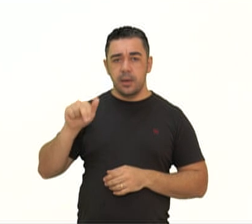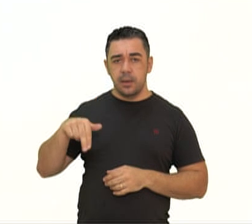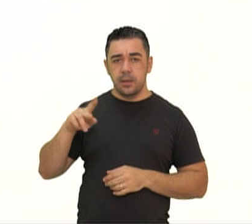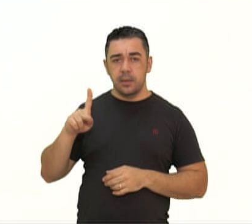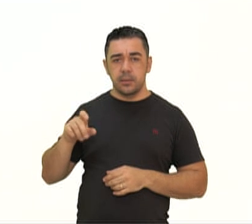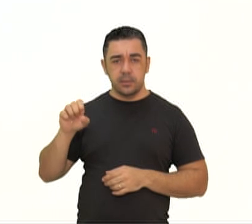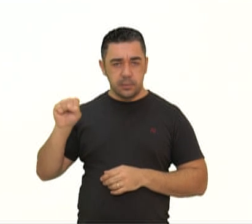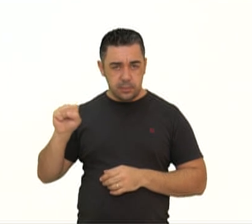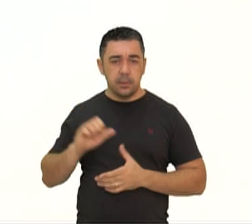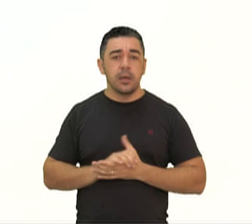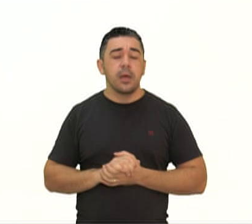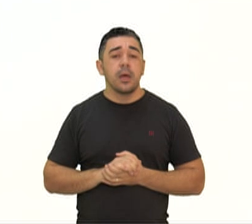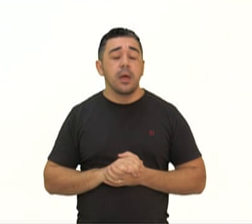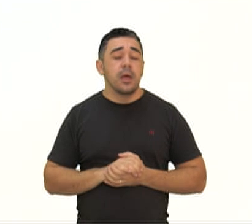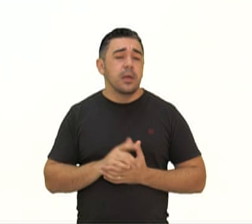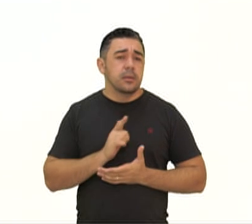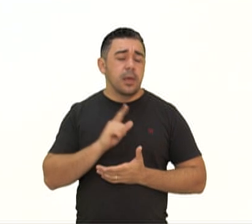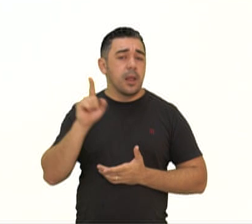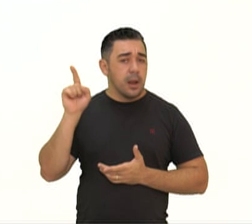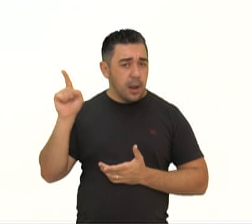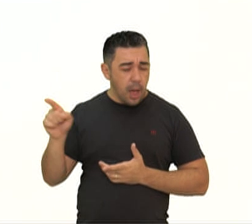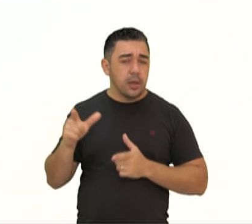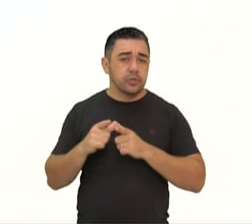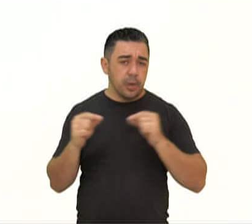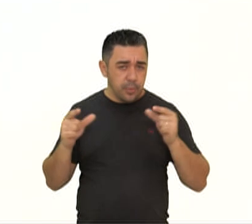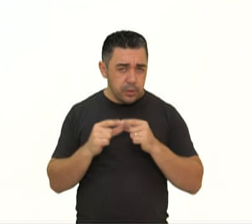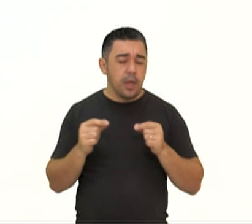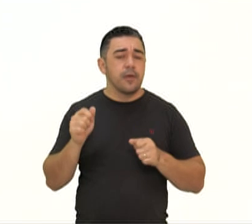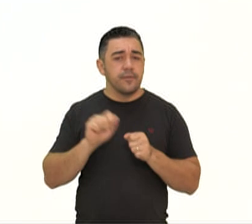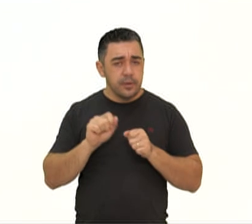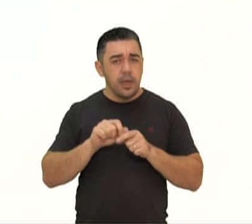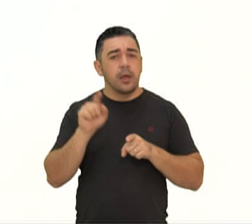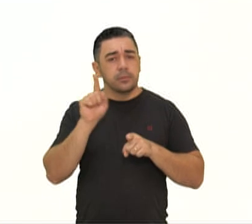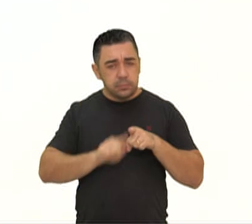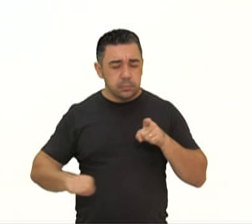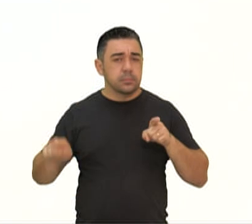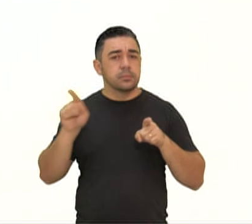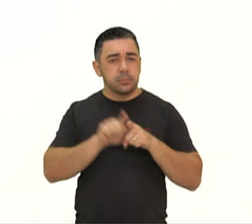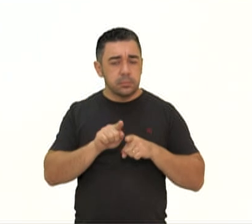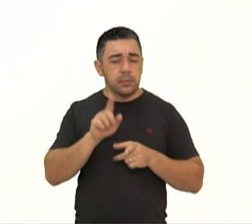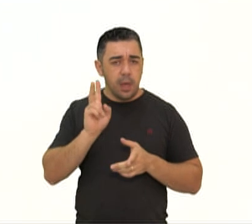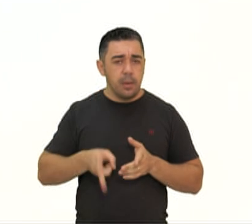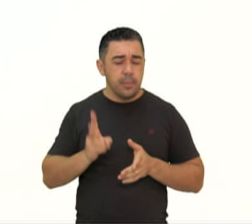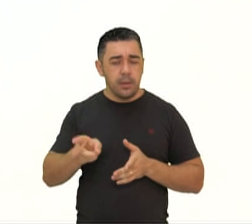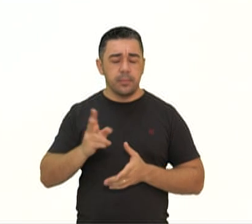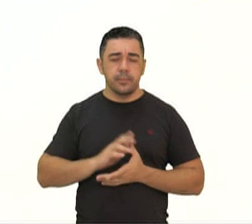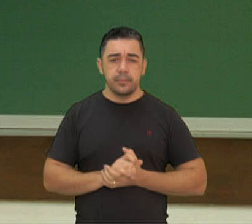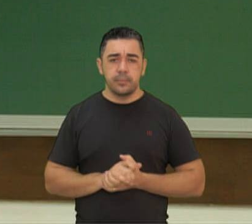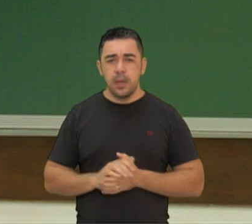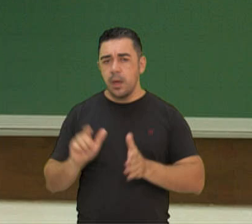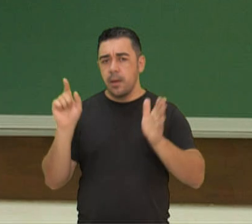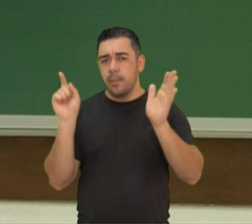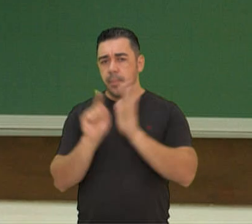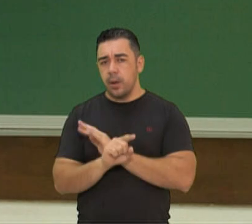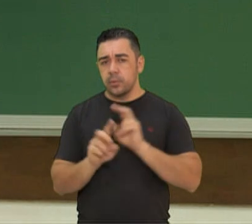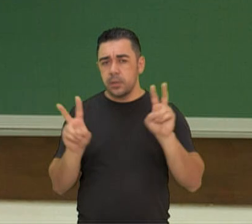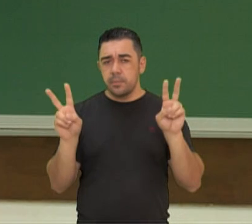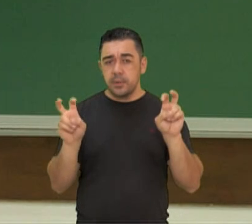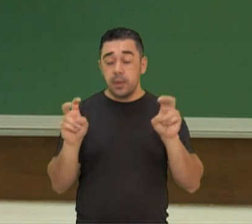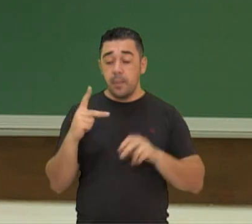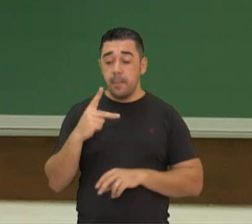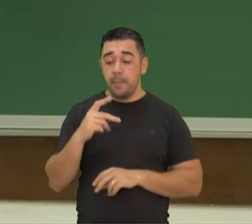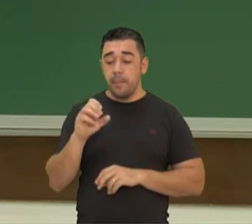os japoneses repetiram as cenas vistas na Copa do Mundo. A nossa pergunta é: a expressão por